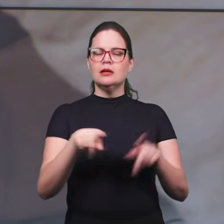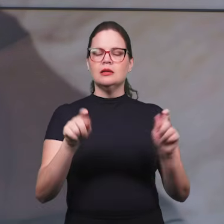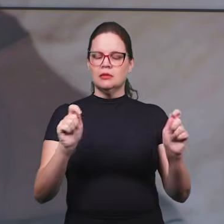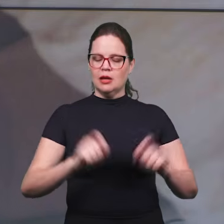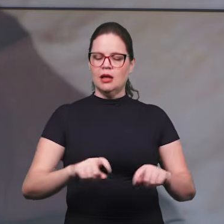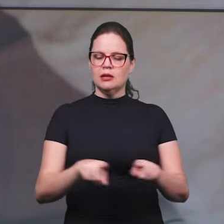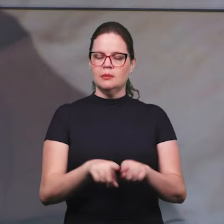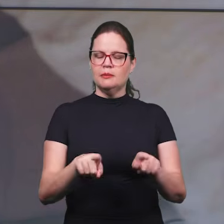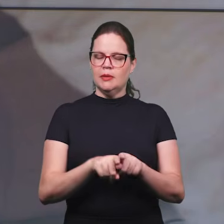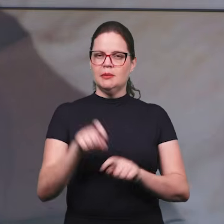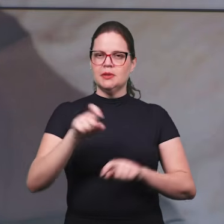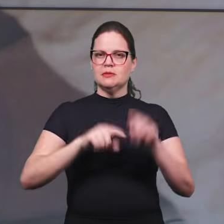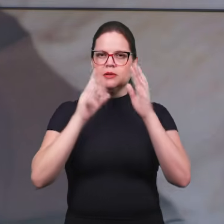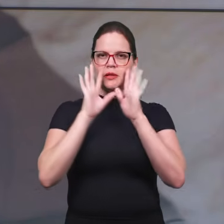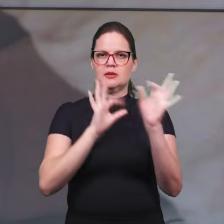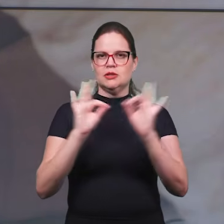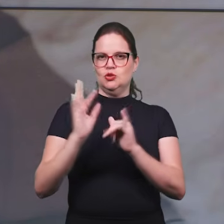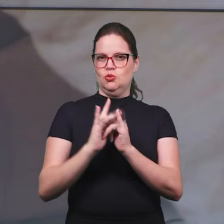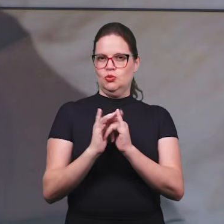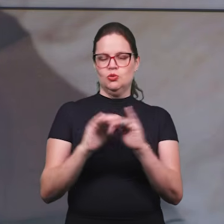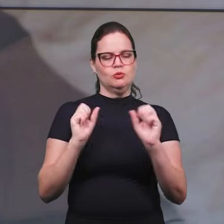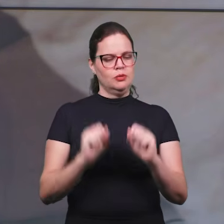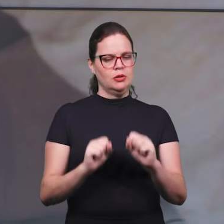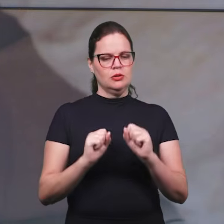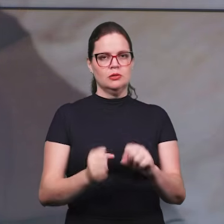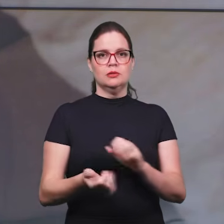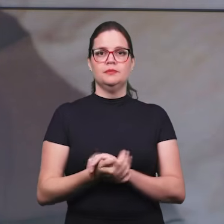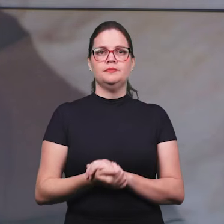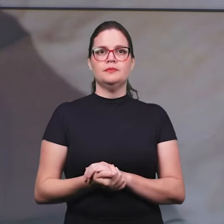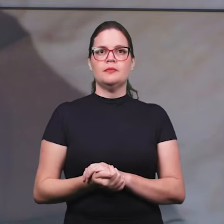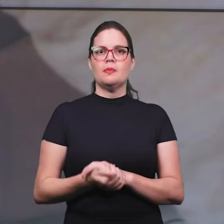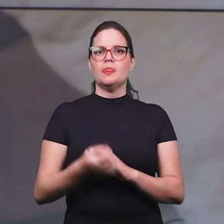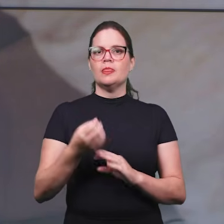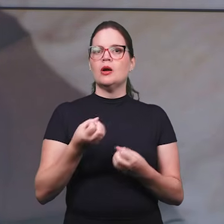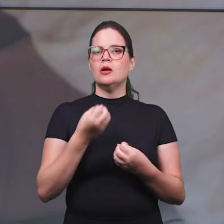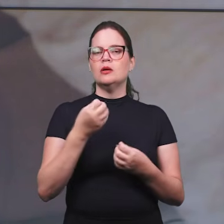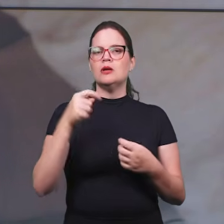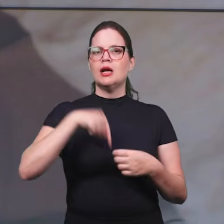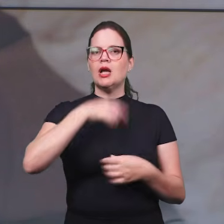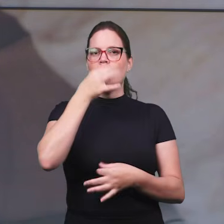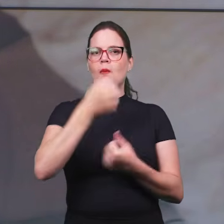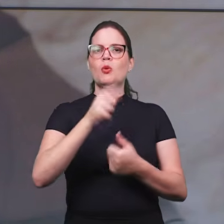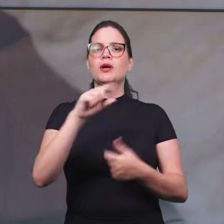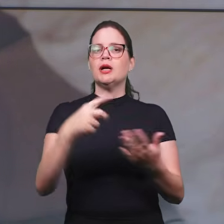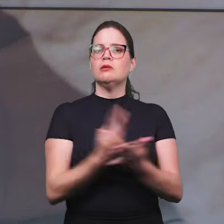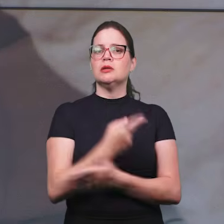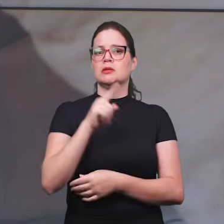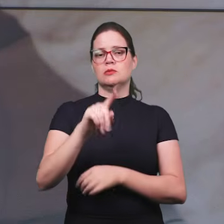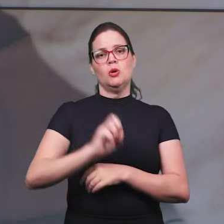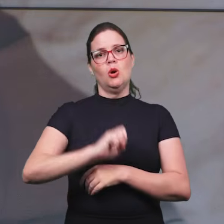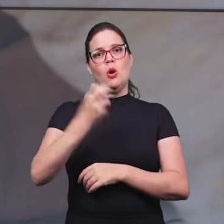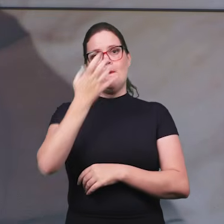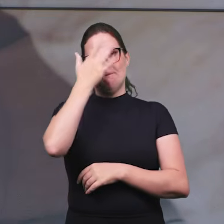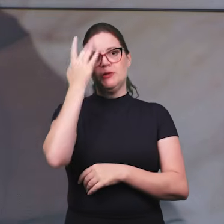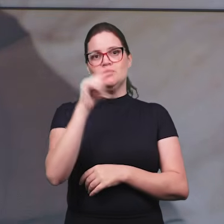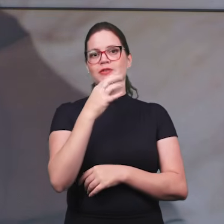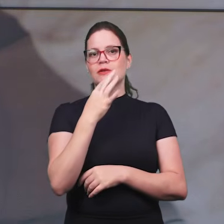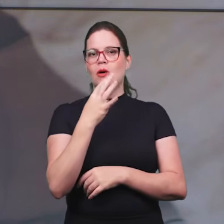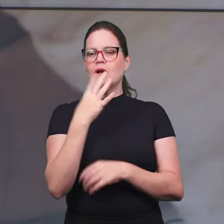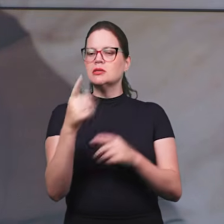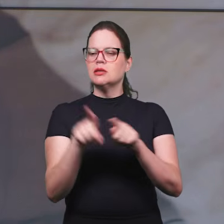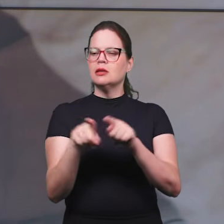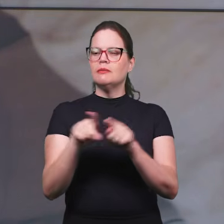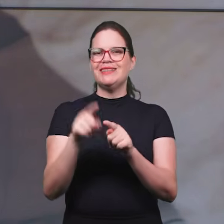aqui também para aqueles que nos assistem pelo YouTube. Comentem aqui o que eventualmente aconteceu no seu caso ou alguma pessoa que